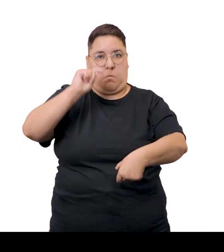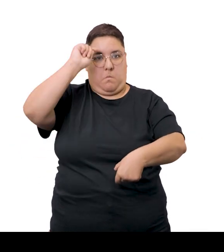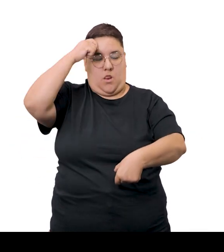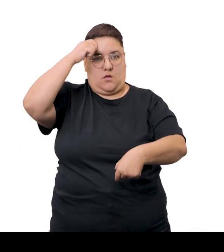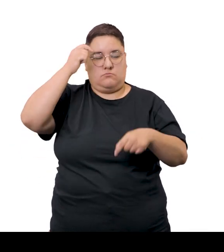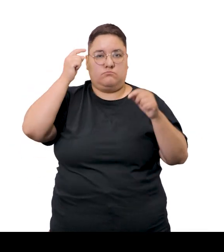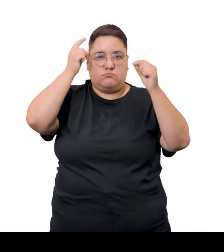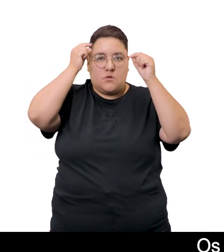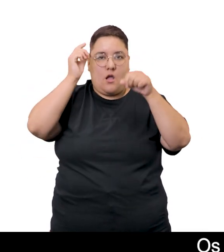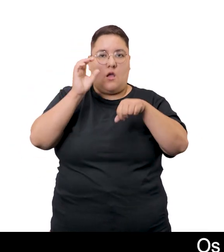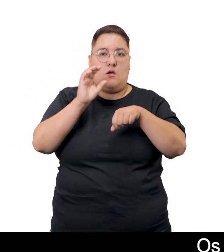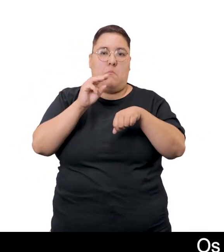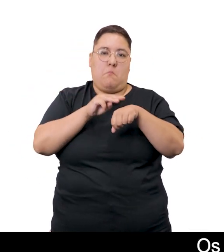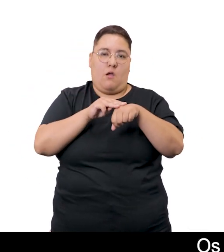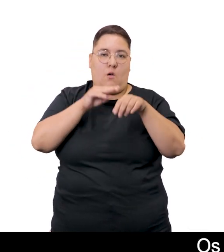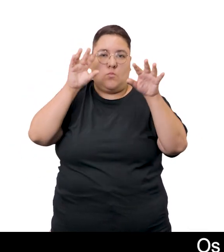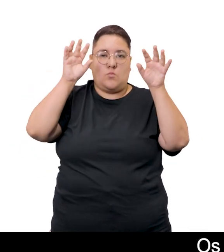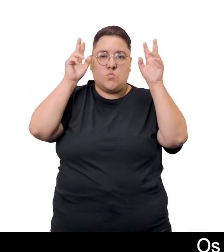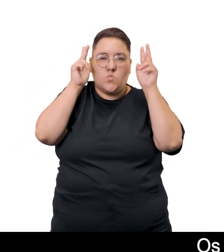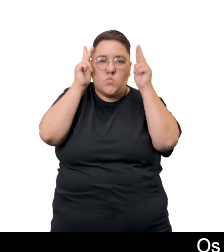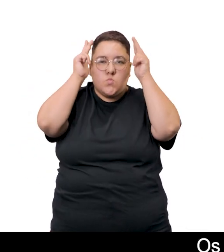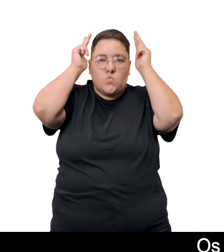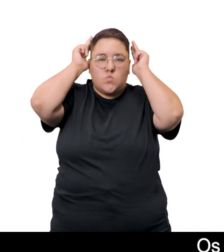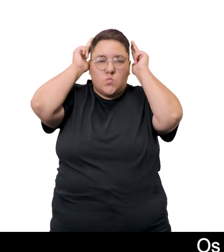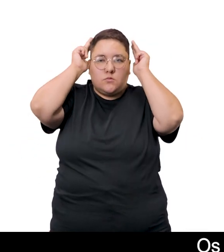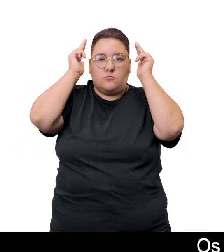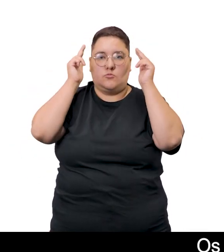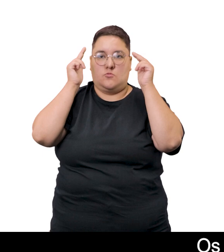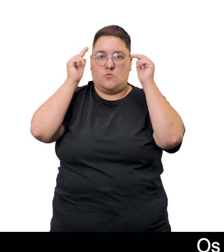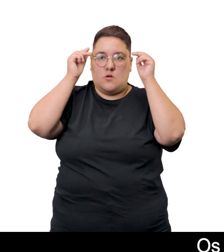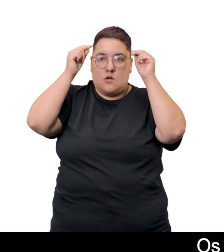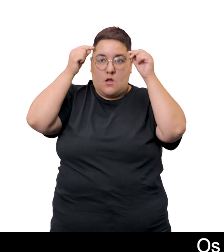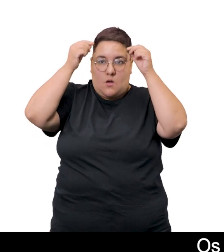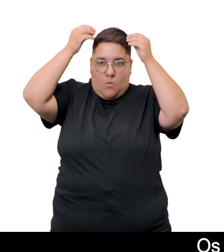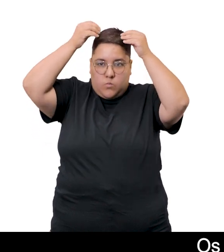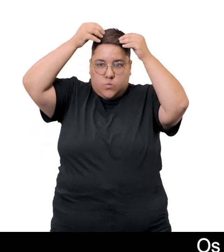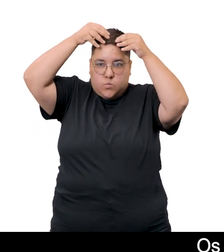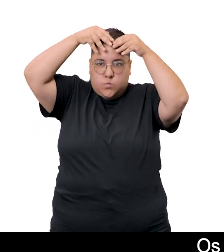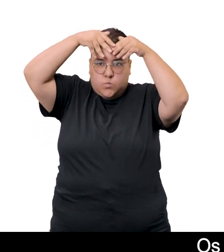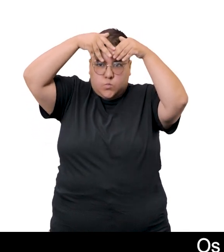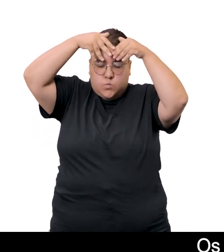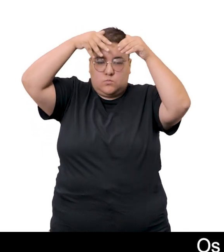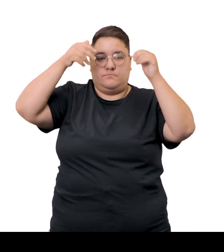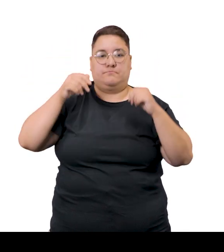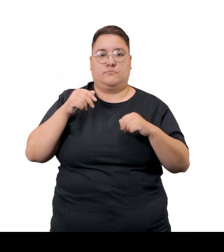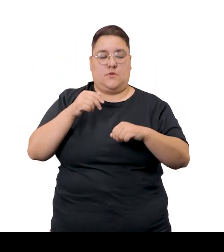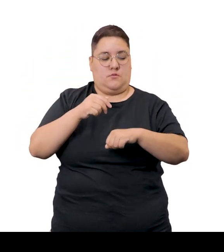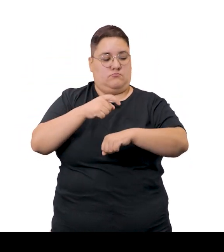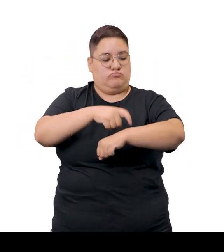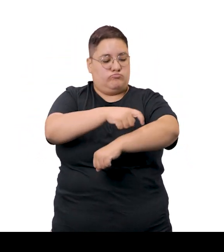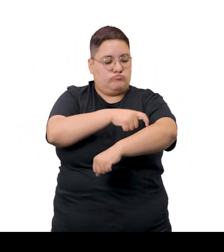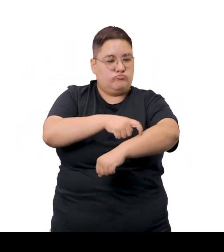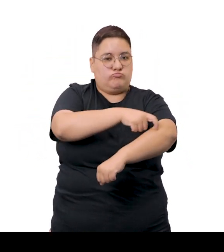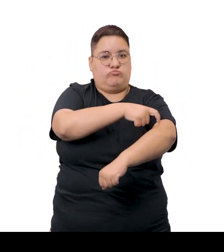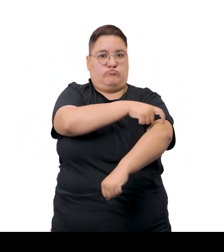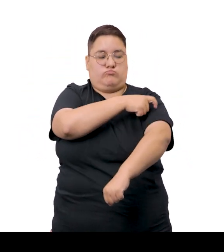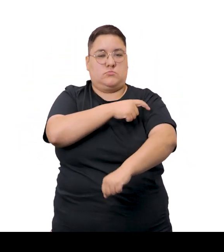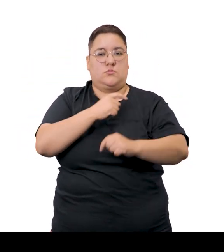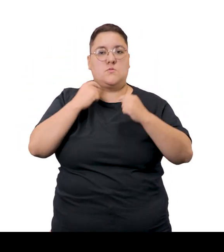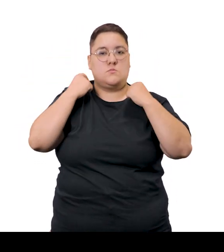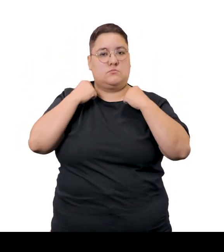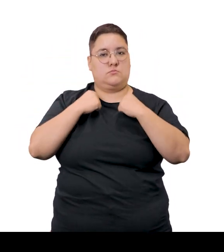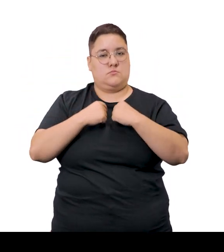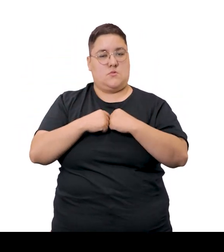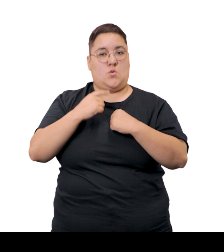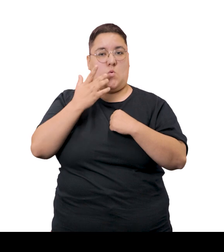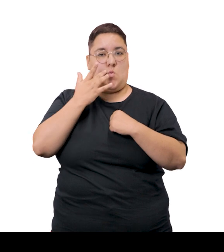largo. Os cabelos castanhos curtos na lateral e um pouco mais compridos na testa. Pequenas